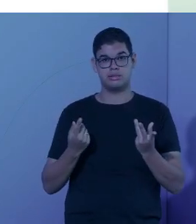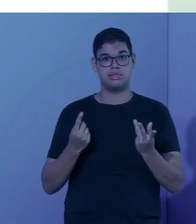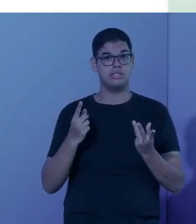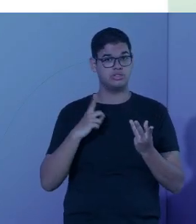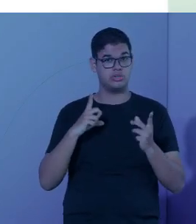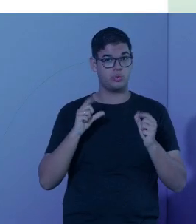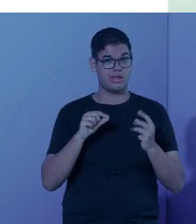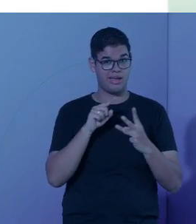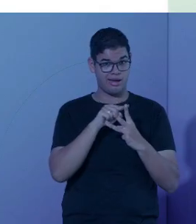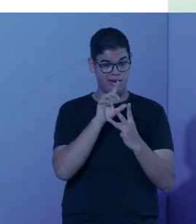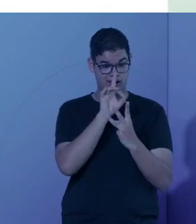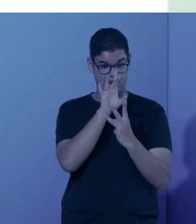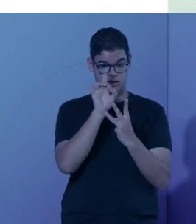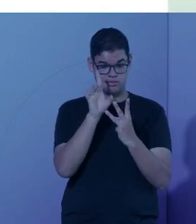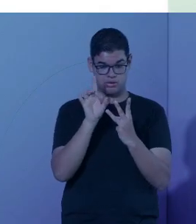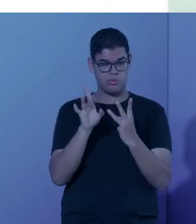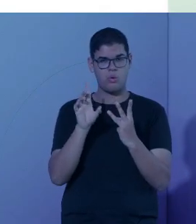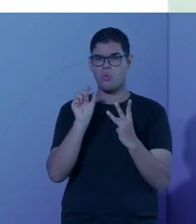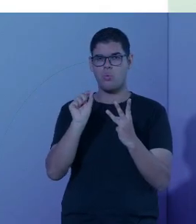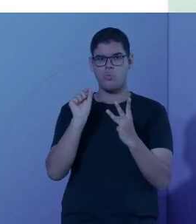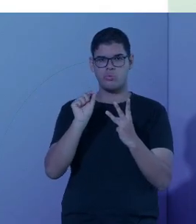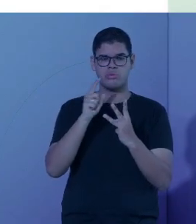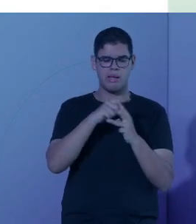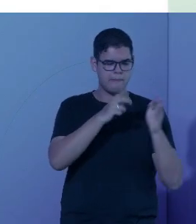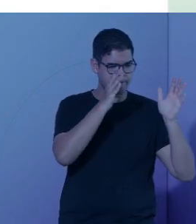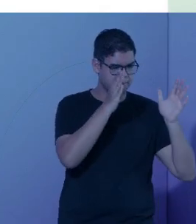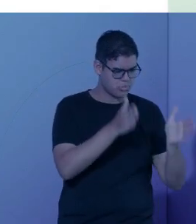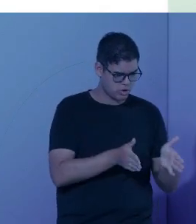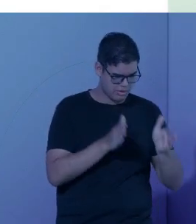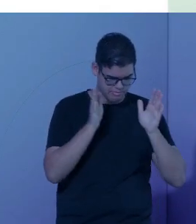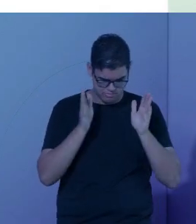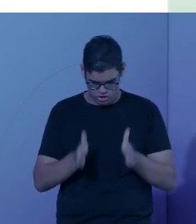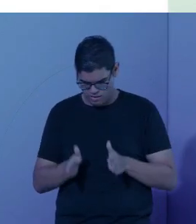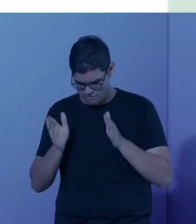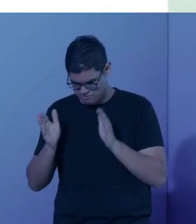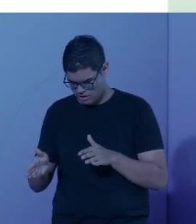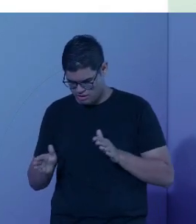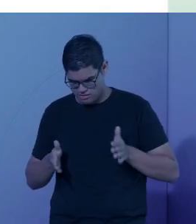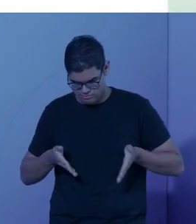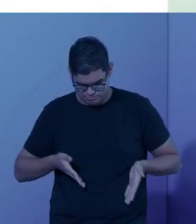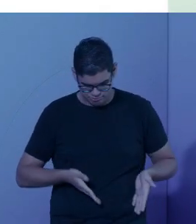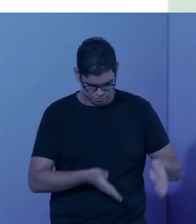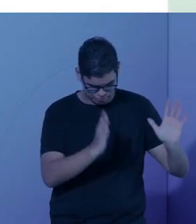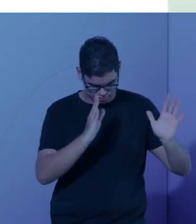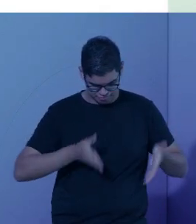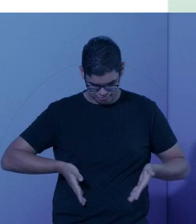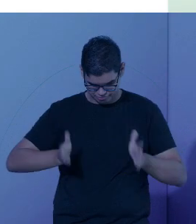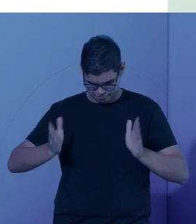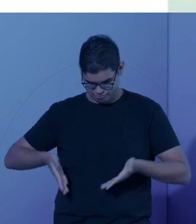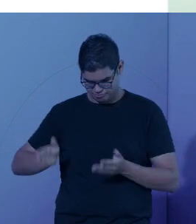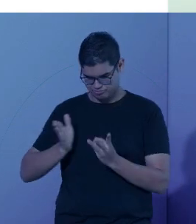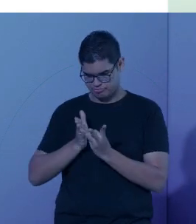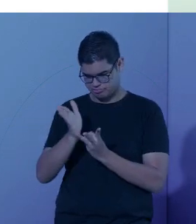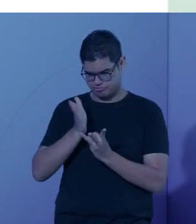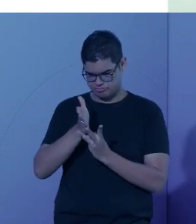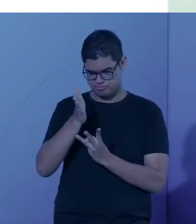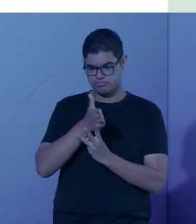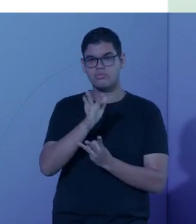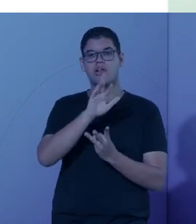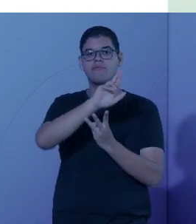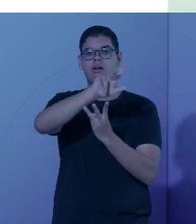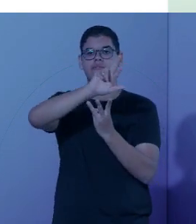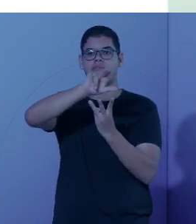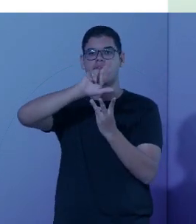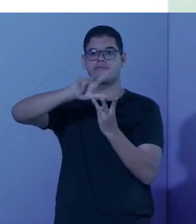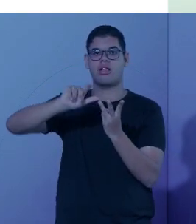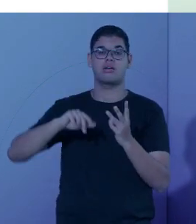processos diferentes ali, né? Eles estavam em etapas diferentes do processo, então eu considerei o medicamento dispensado, aquele